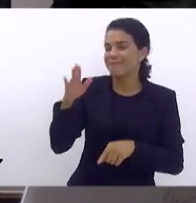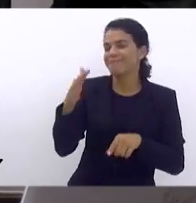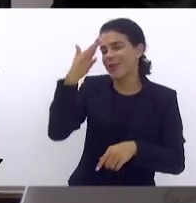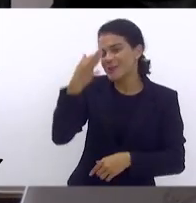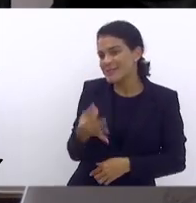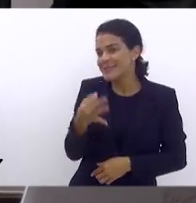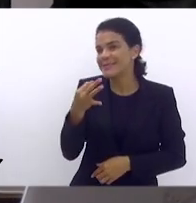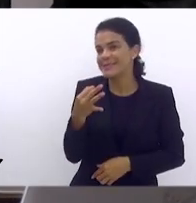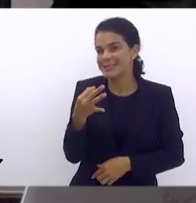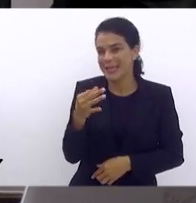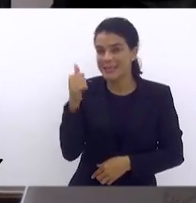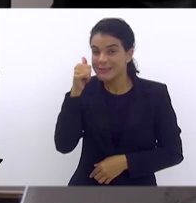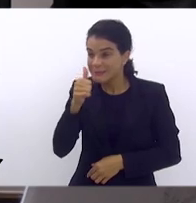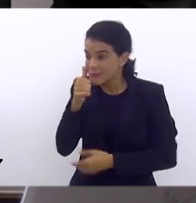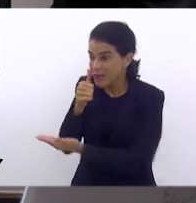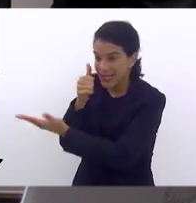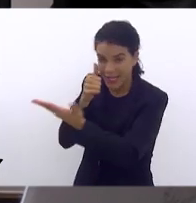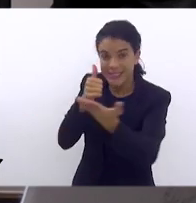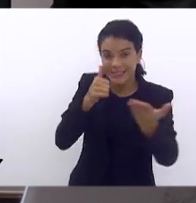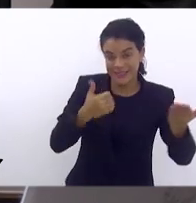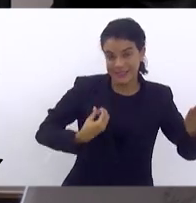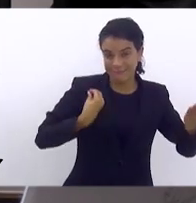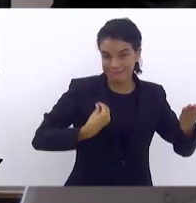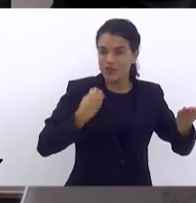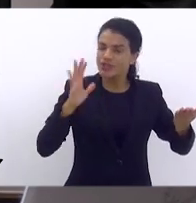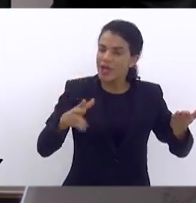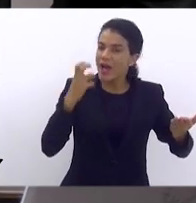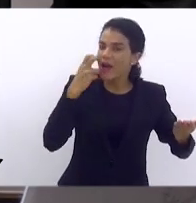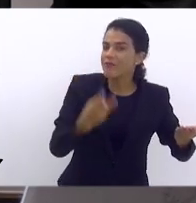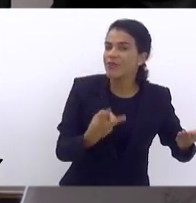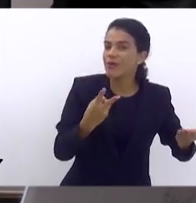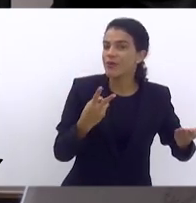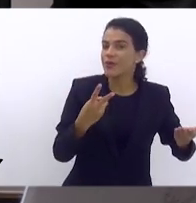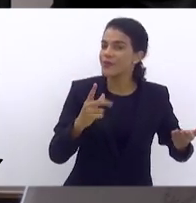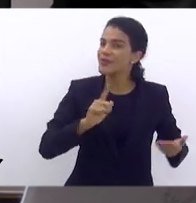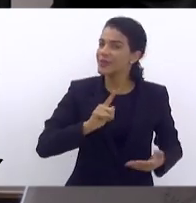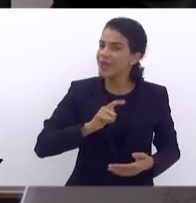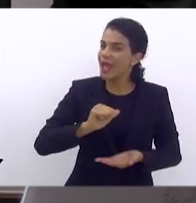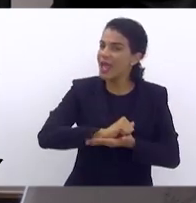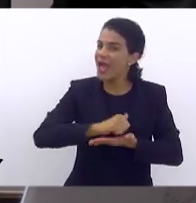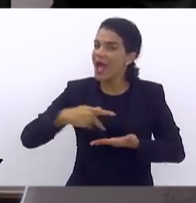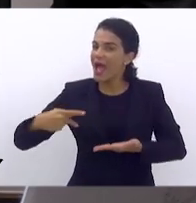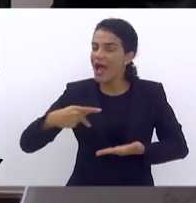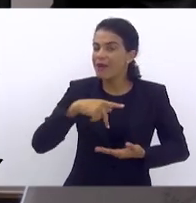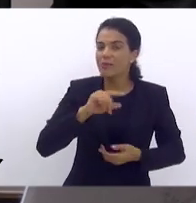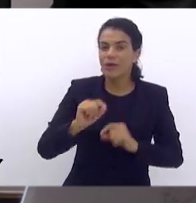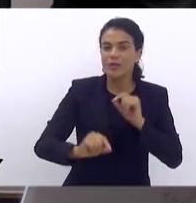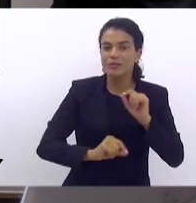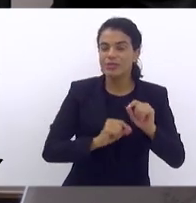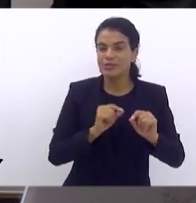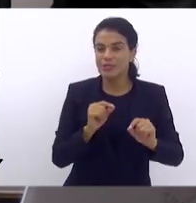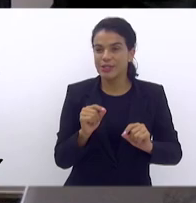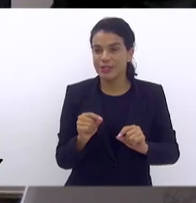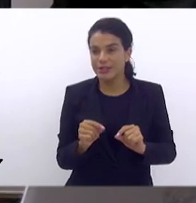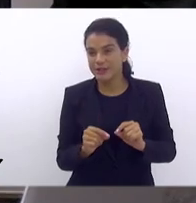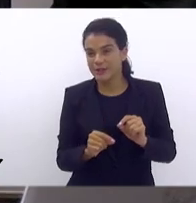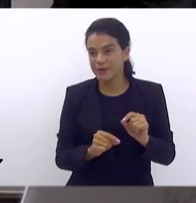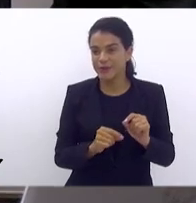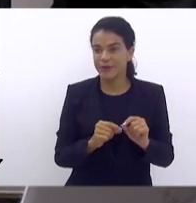é as mulheres que estão aqui presentes já viram a gente tem aplicativos que ele